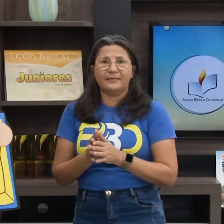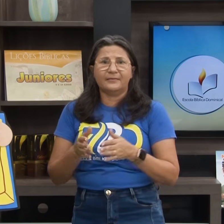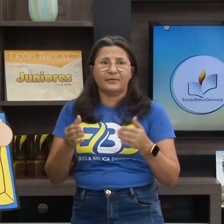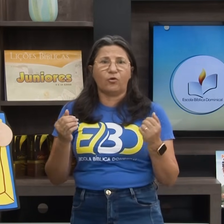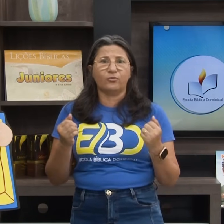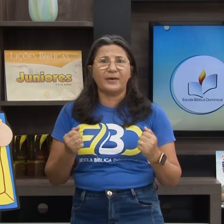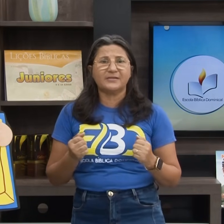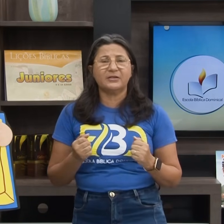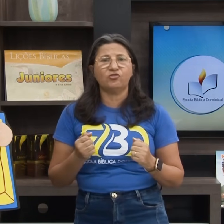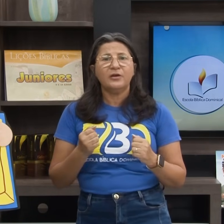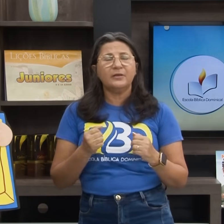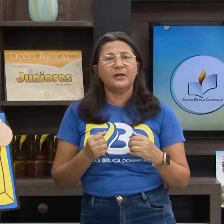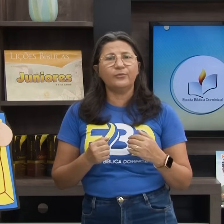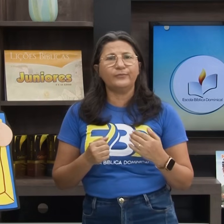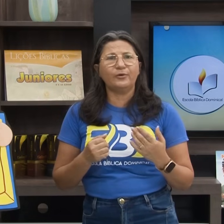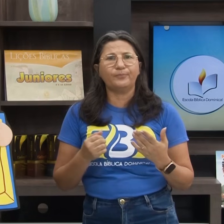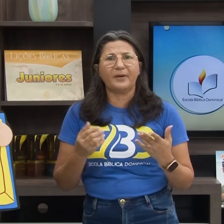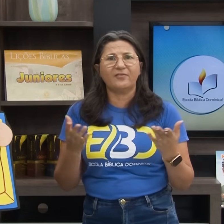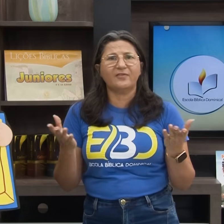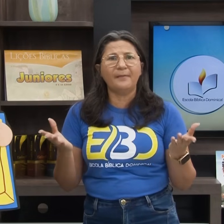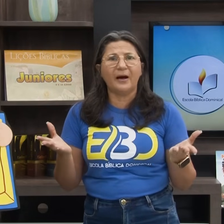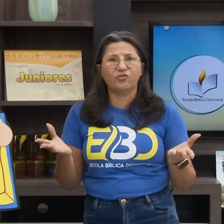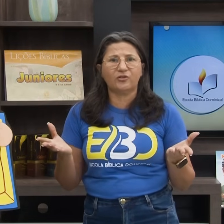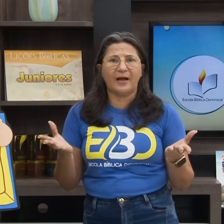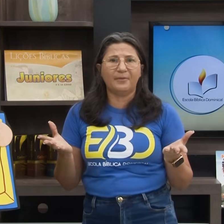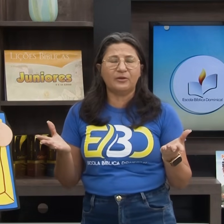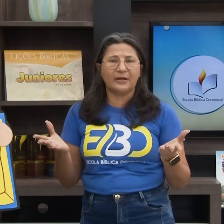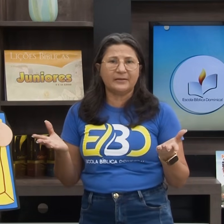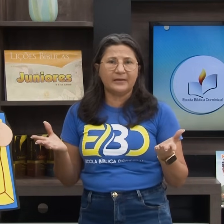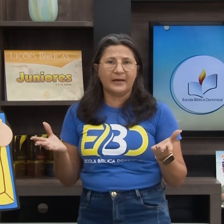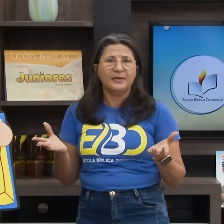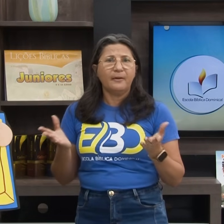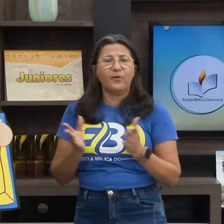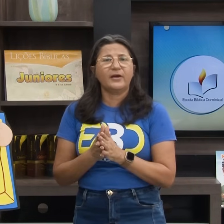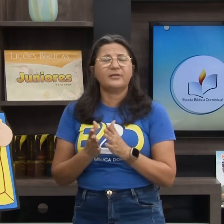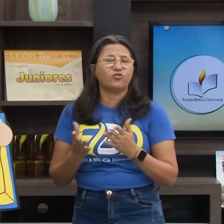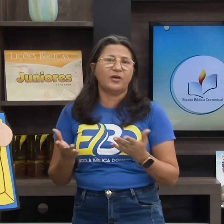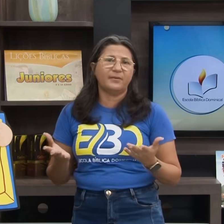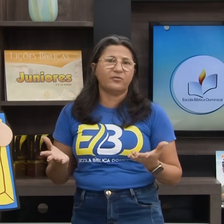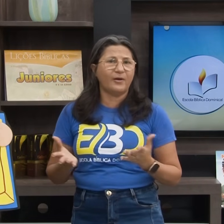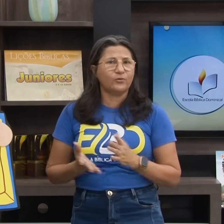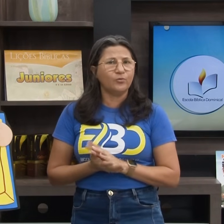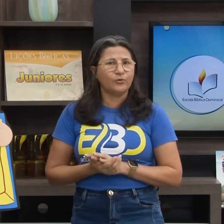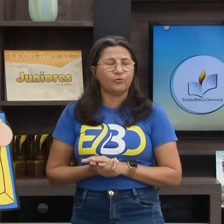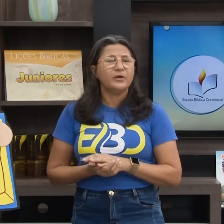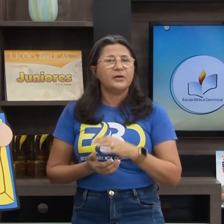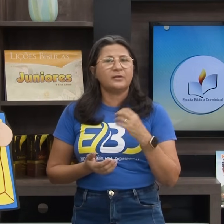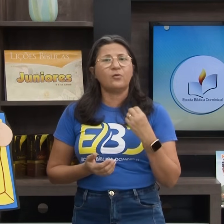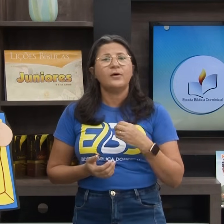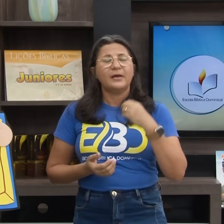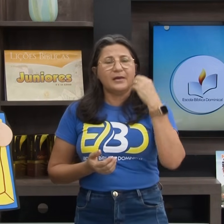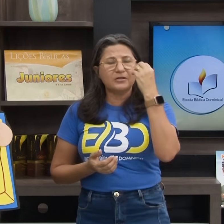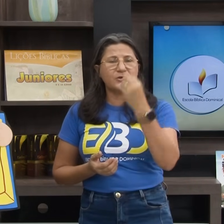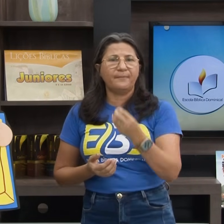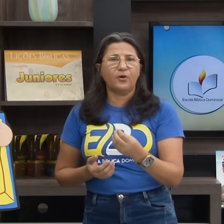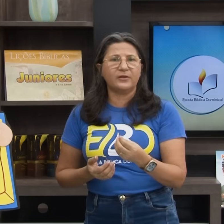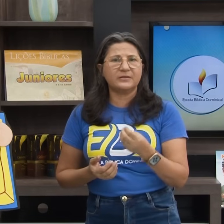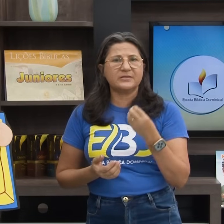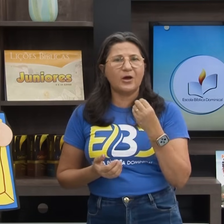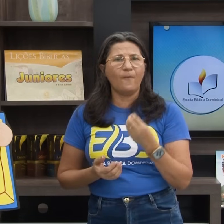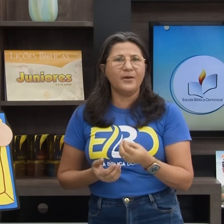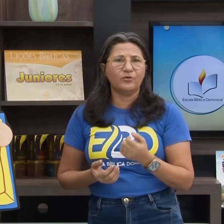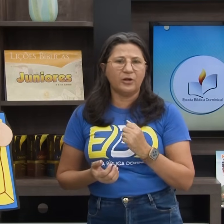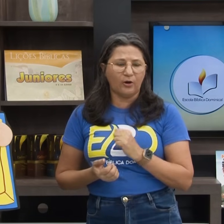eh como é que se diz não não precisar mais de est pedindo nada a ninguém porque Deus Tem abençoado muito então isso é